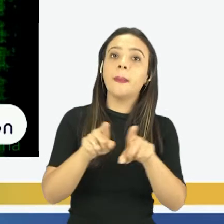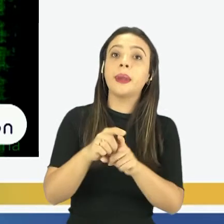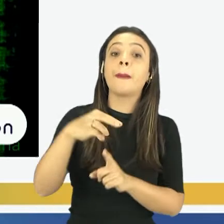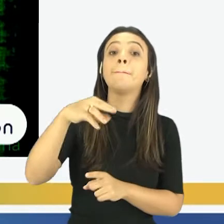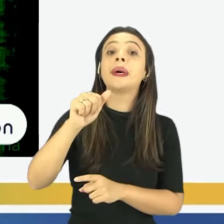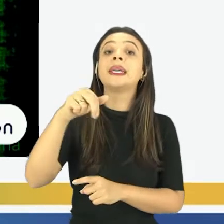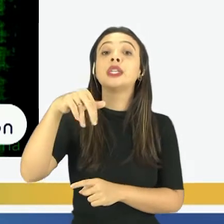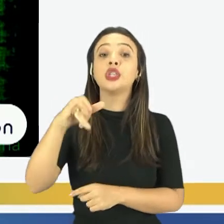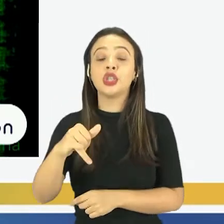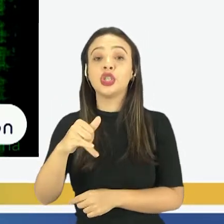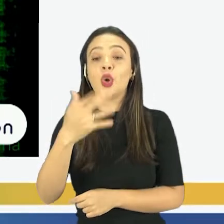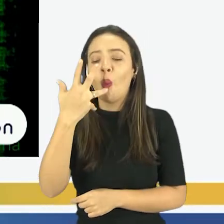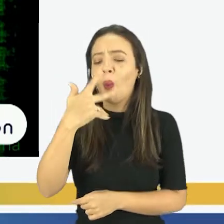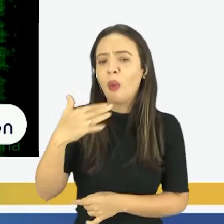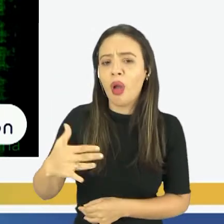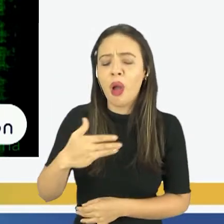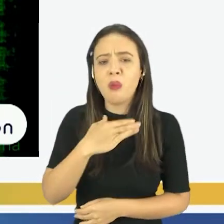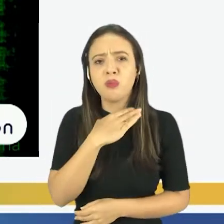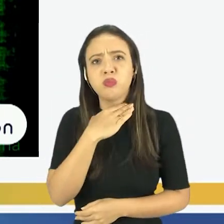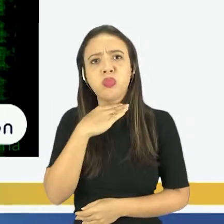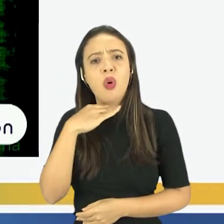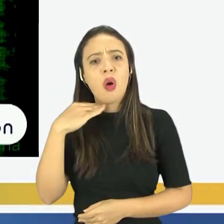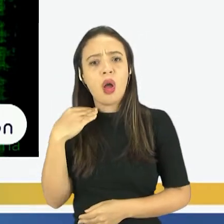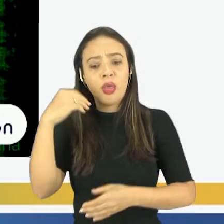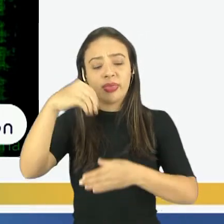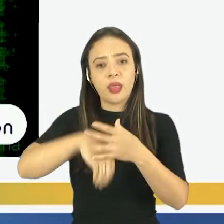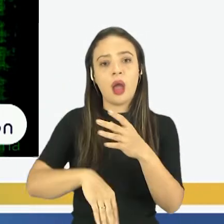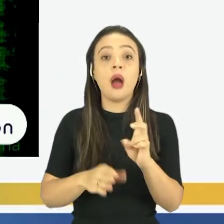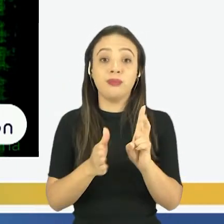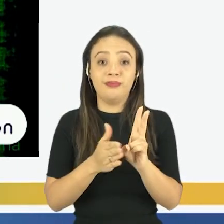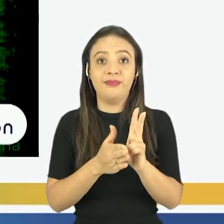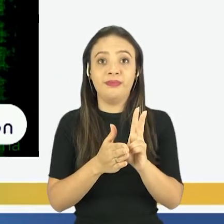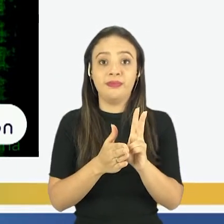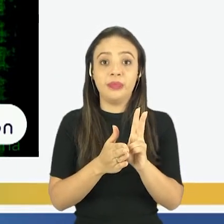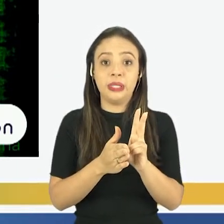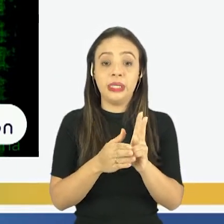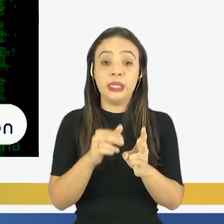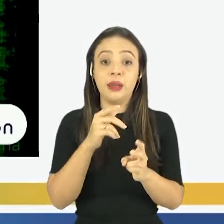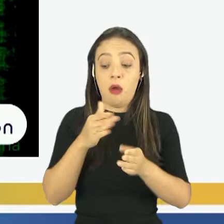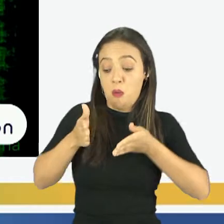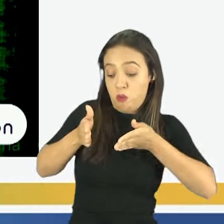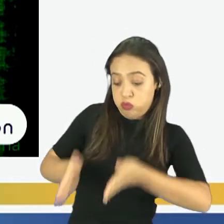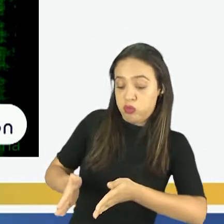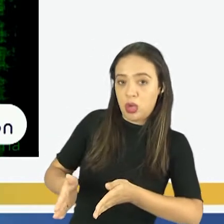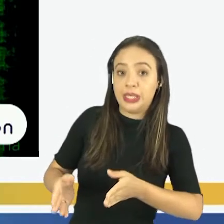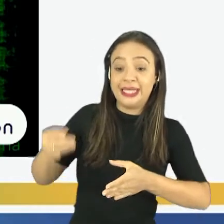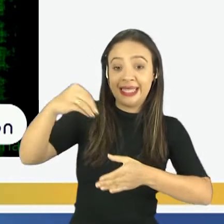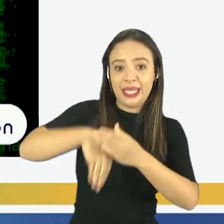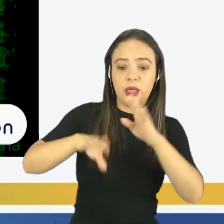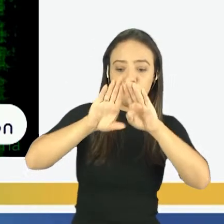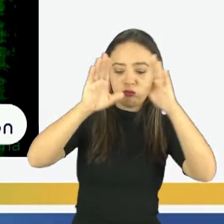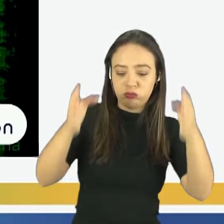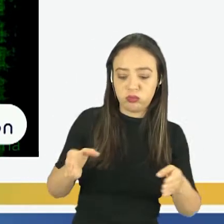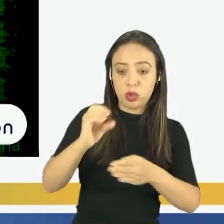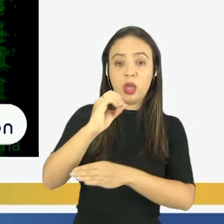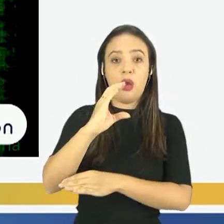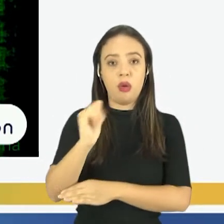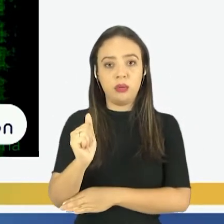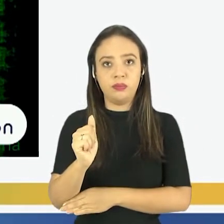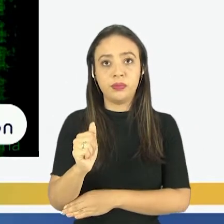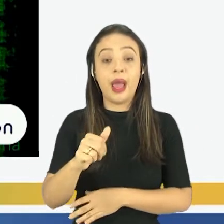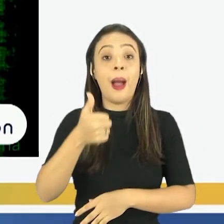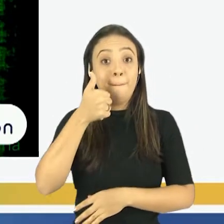índia que morreu inesperadamente em uma manhã e foi enterrada na própria oca. As lágrimas de